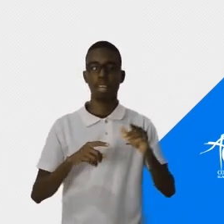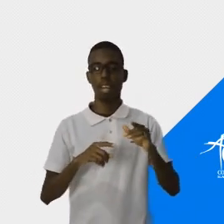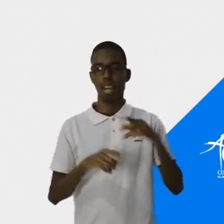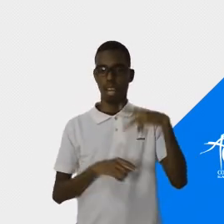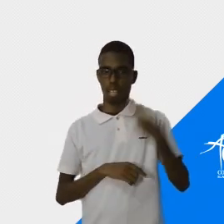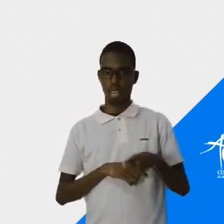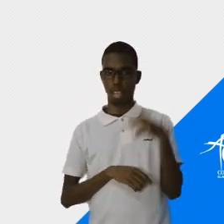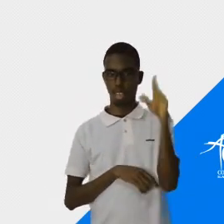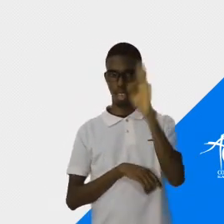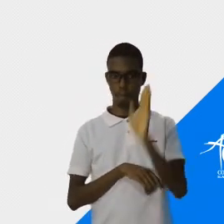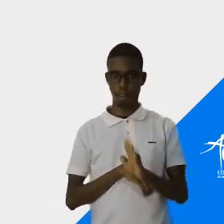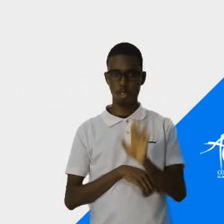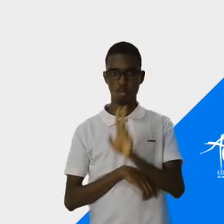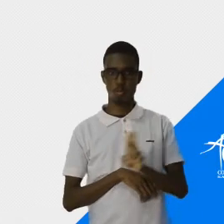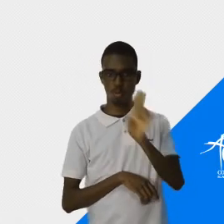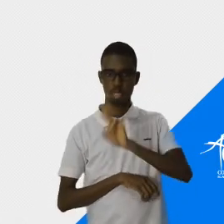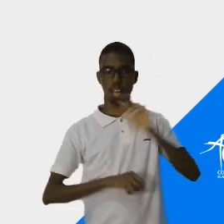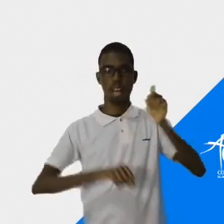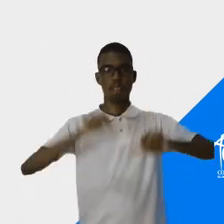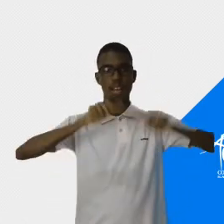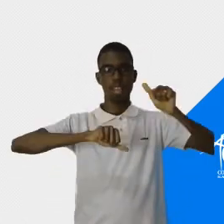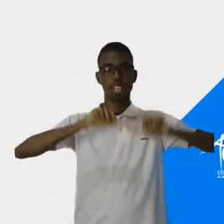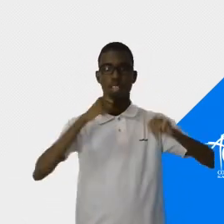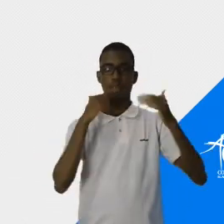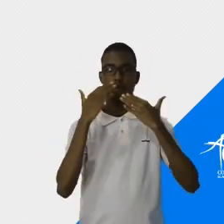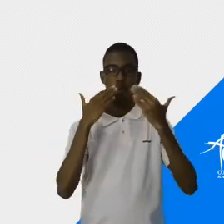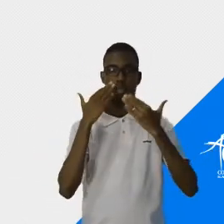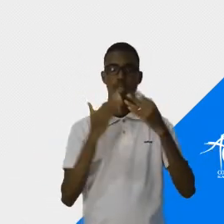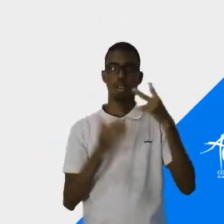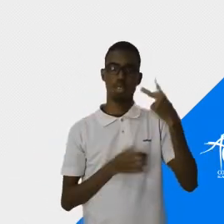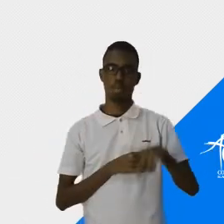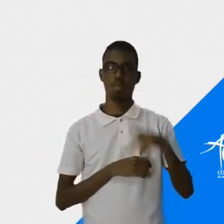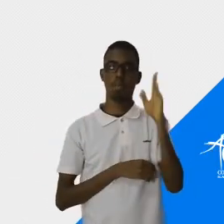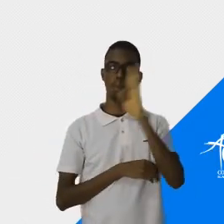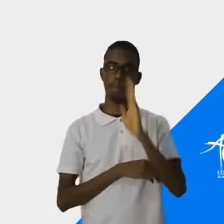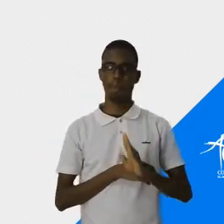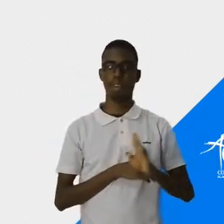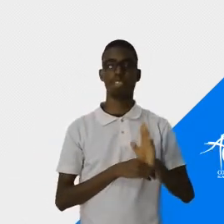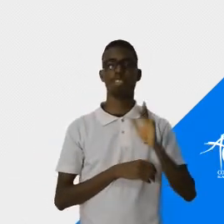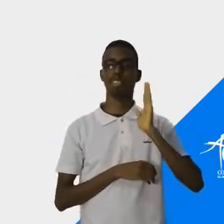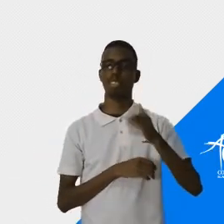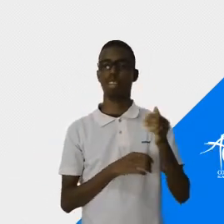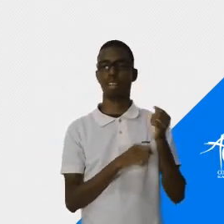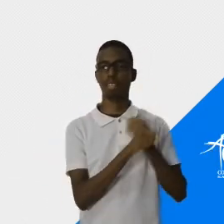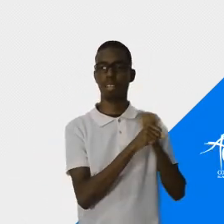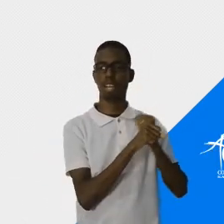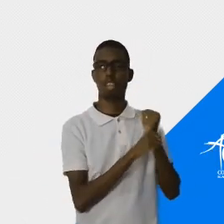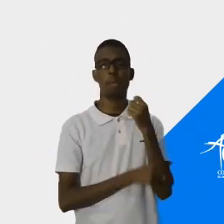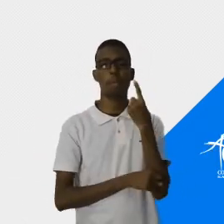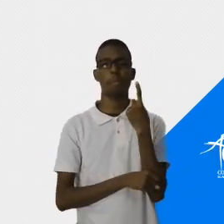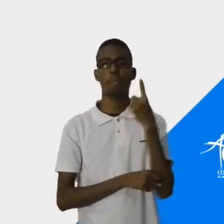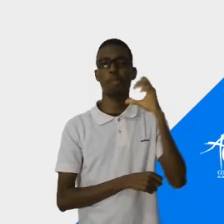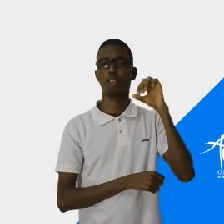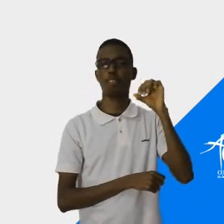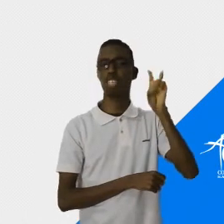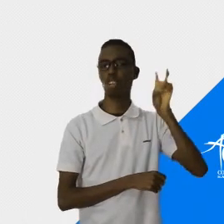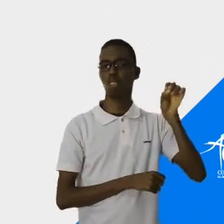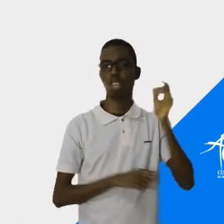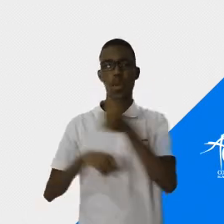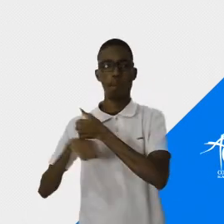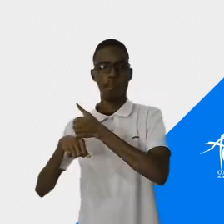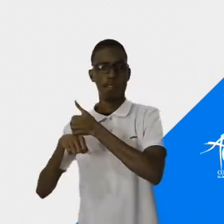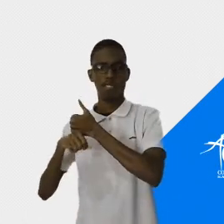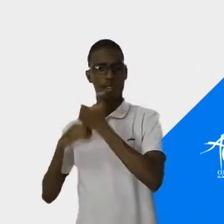temos avaliação psicológica do Brasil desde o final da década de 50, quando ainda nem havia profissão de psicologia no Brasil, vocês sabem, a